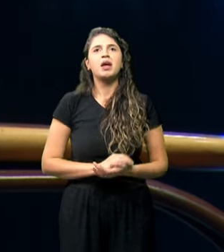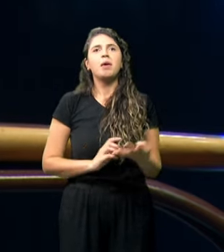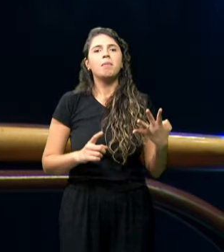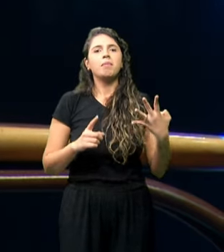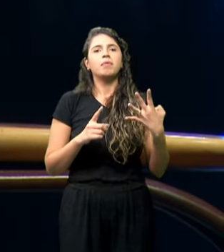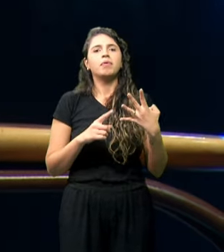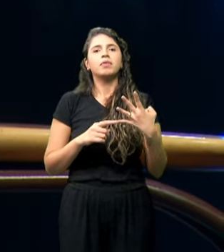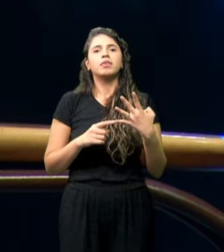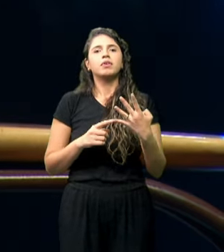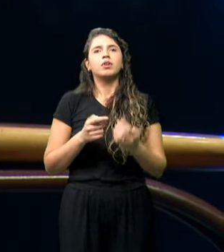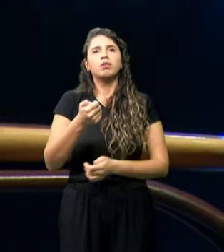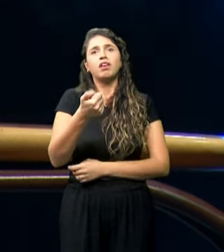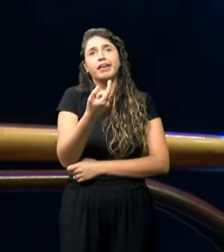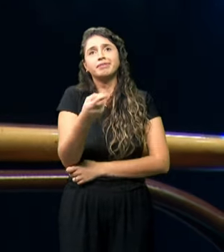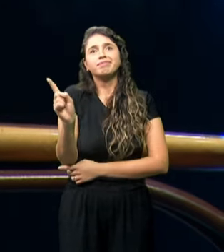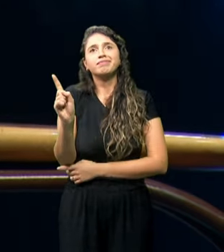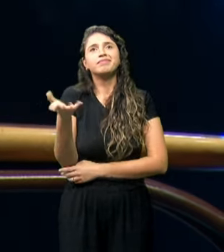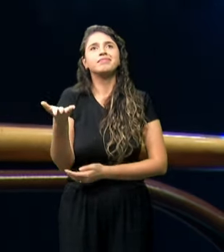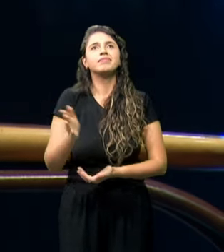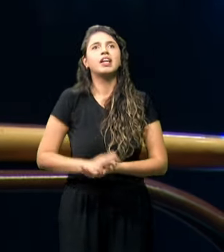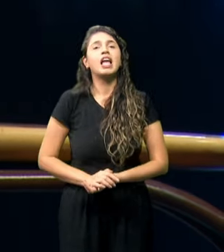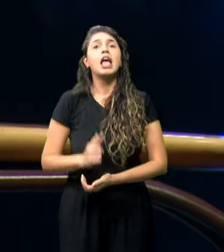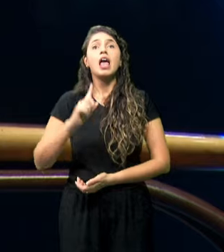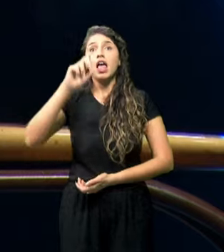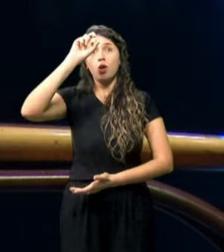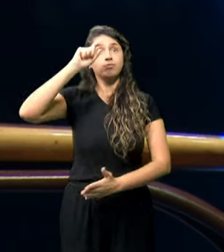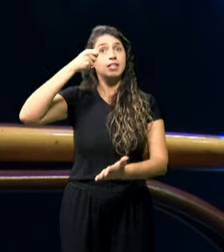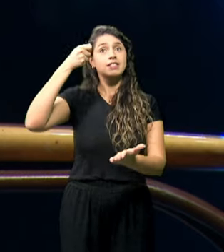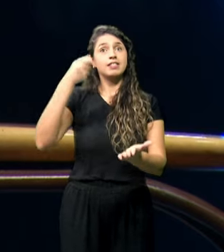Eu decido romper com a minha história.